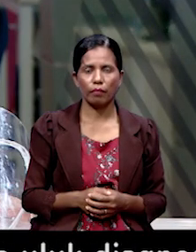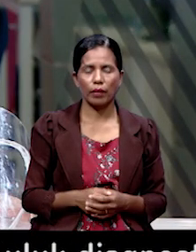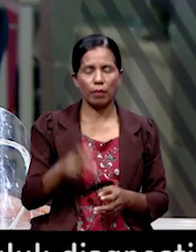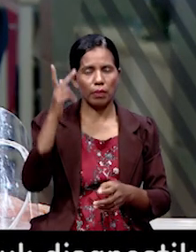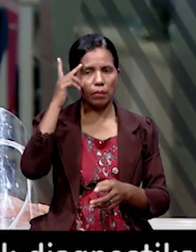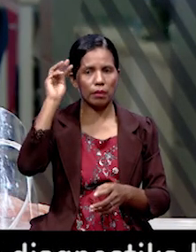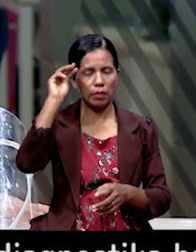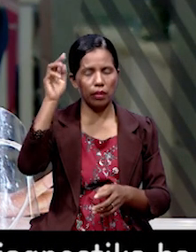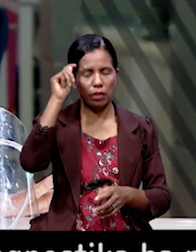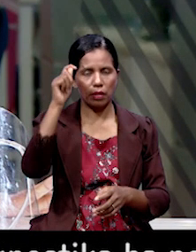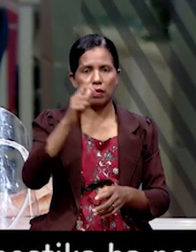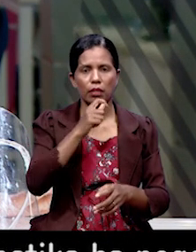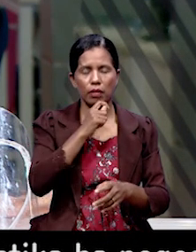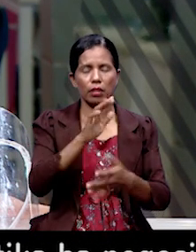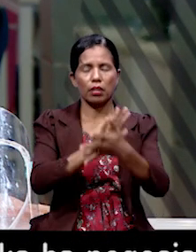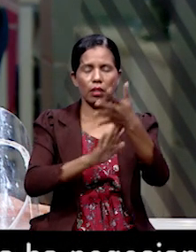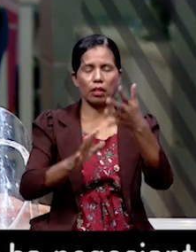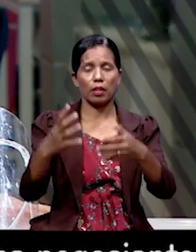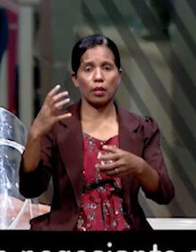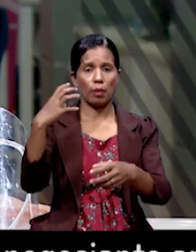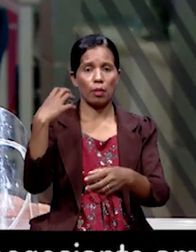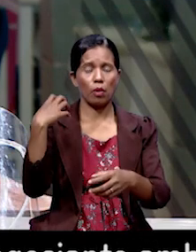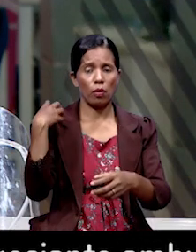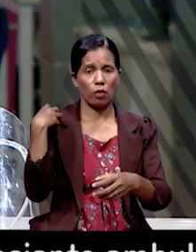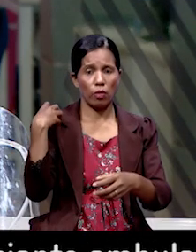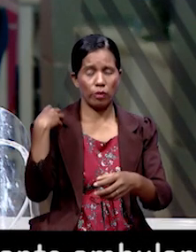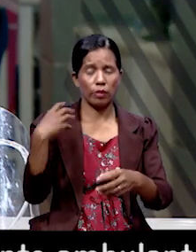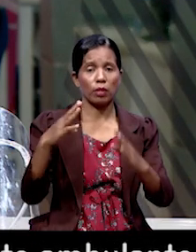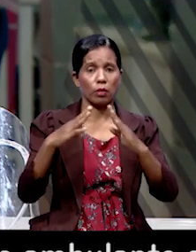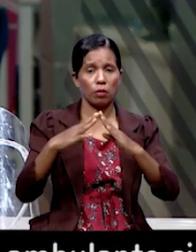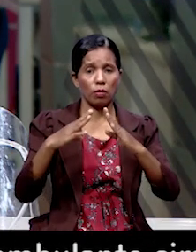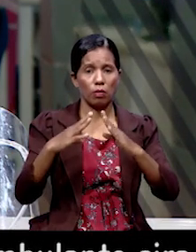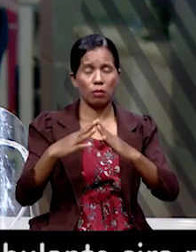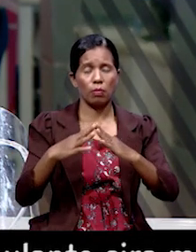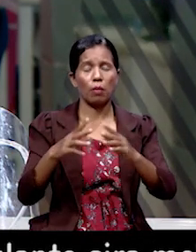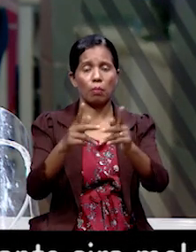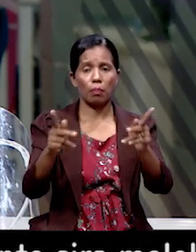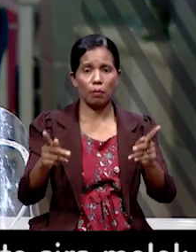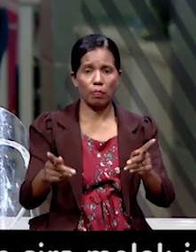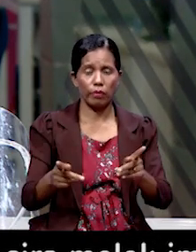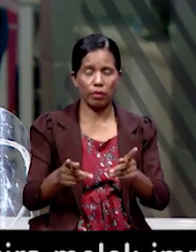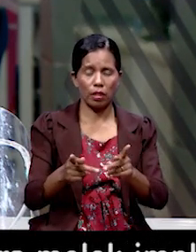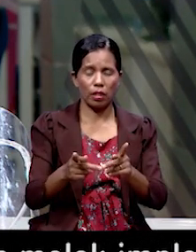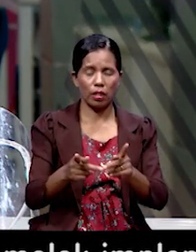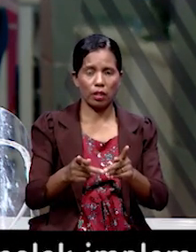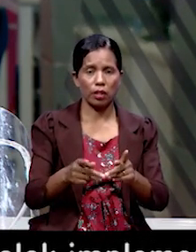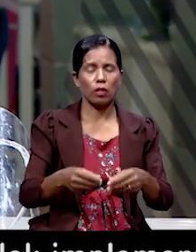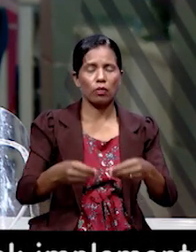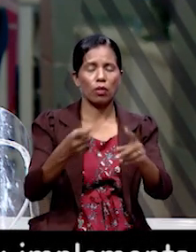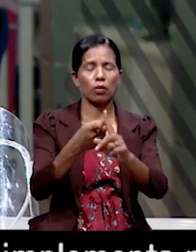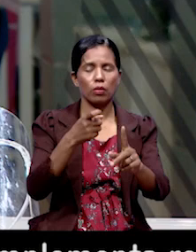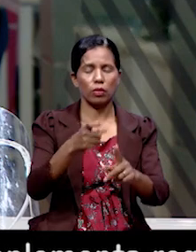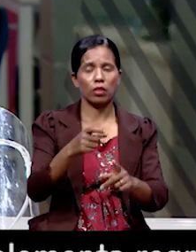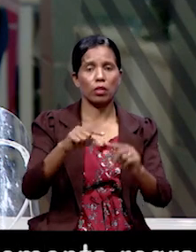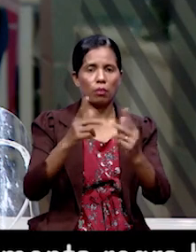Primeiro-ministro Tarma Tanduaki inaugura posto polícia trânsito Neng e oferece Rússia Companhia Rudal 7984.